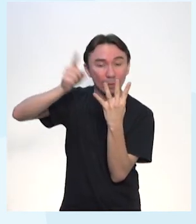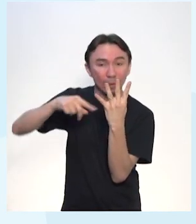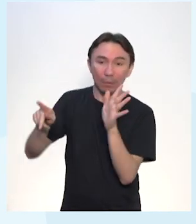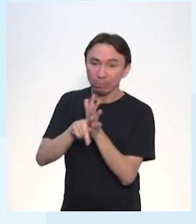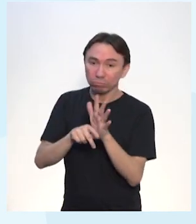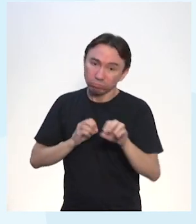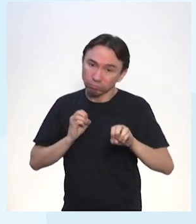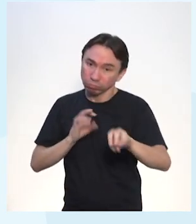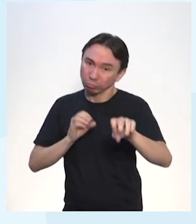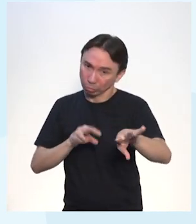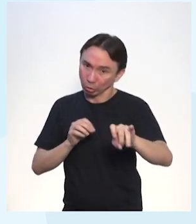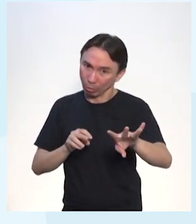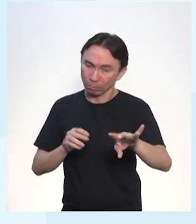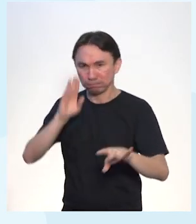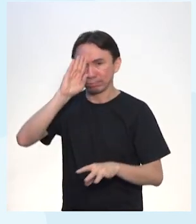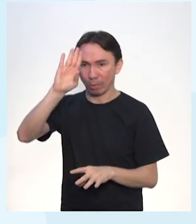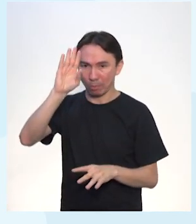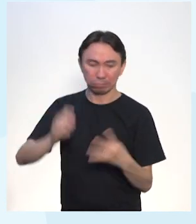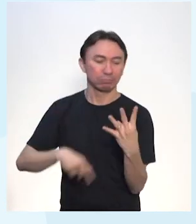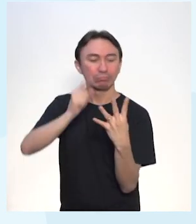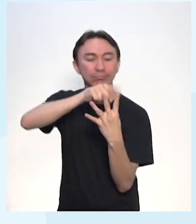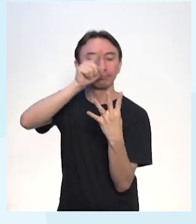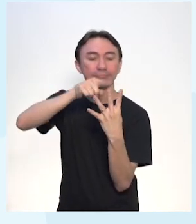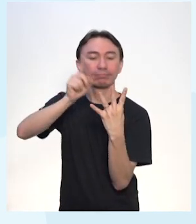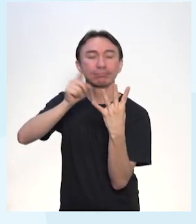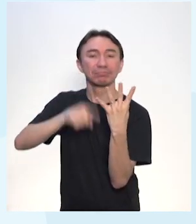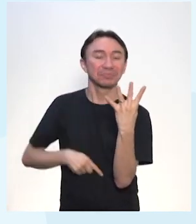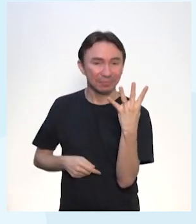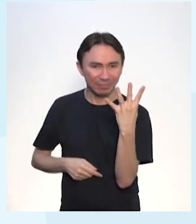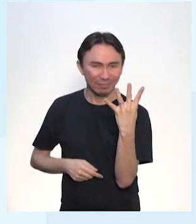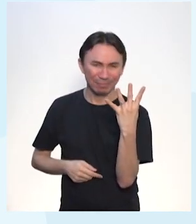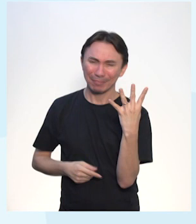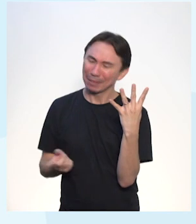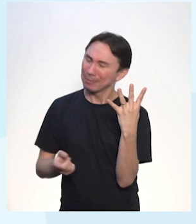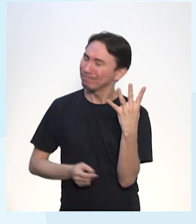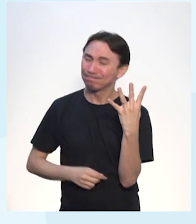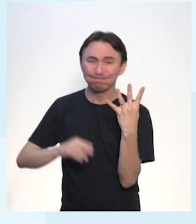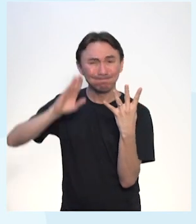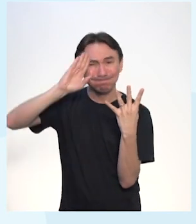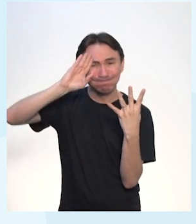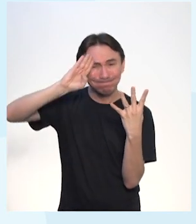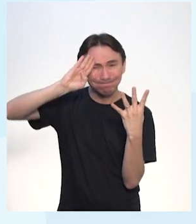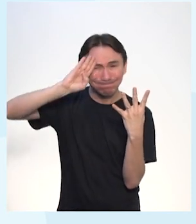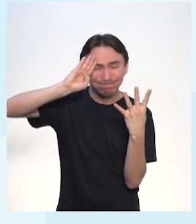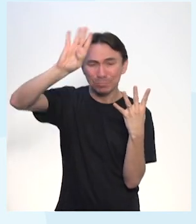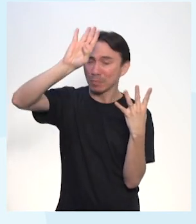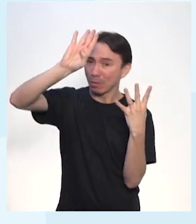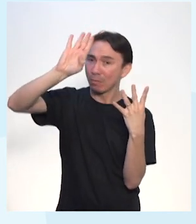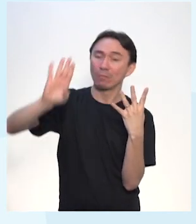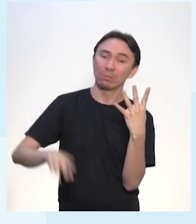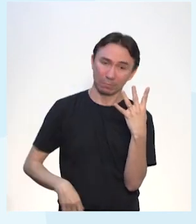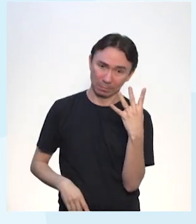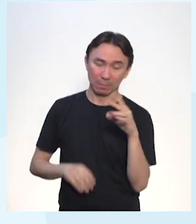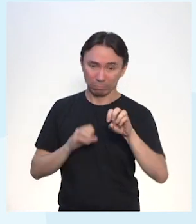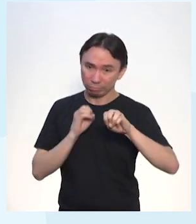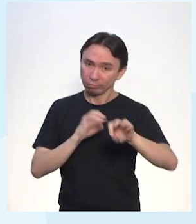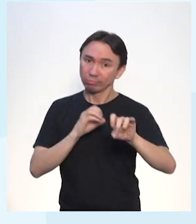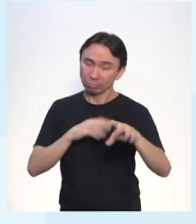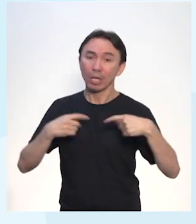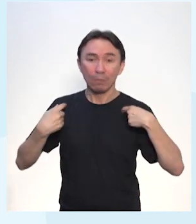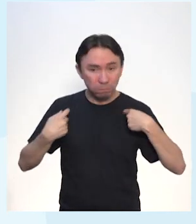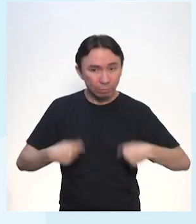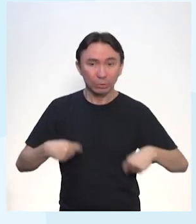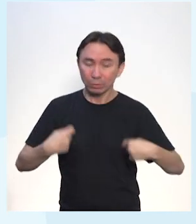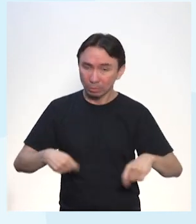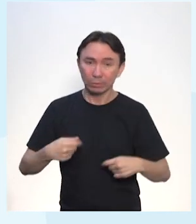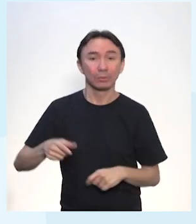educação. Então, a gente falou que esses pilares são essenciais na educação. Afinal, a nossa escola,